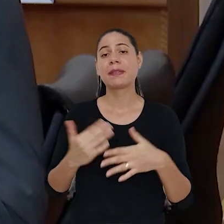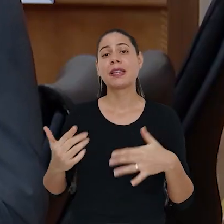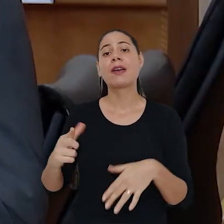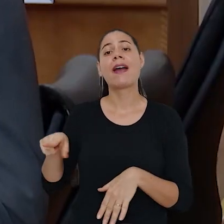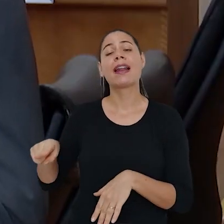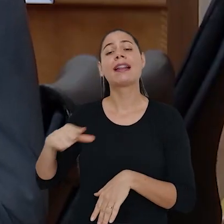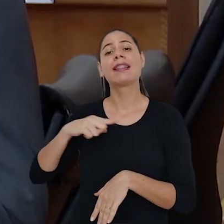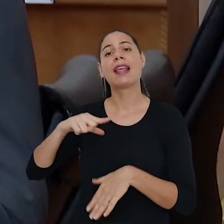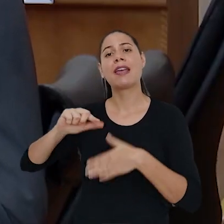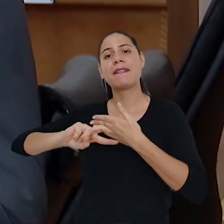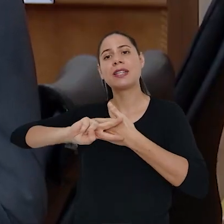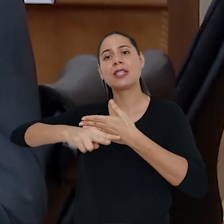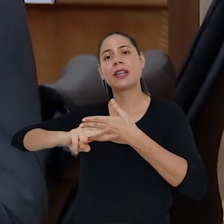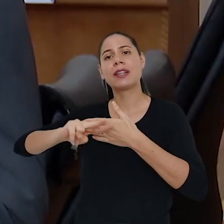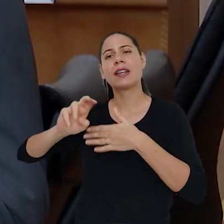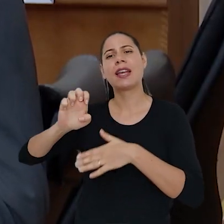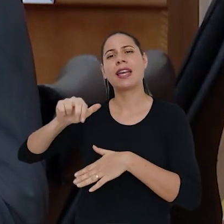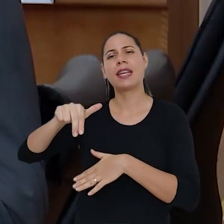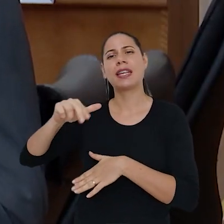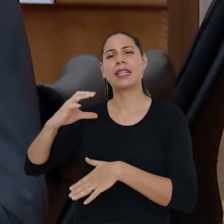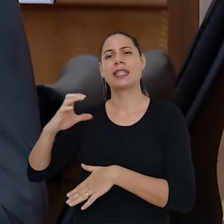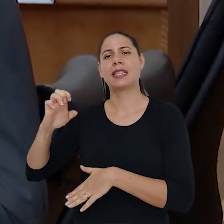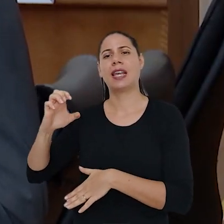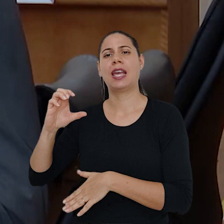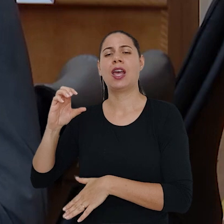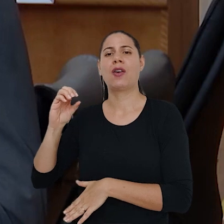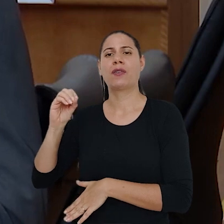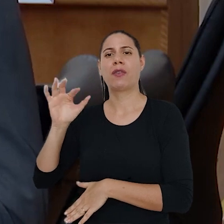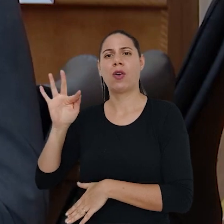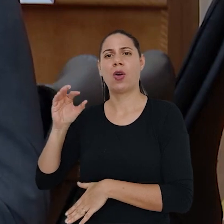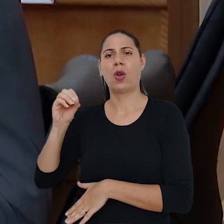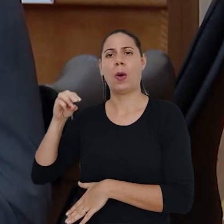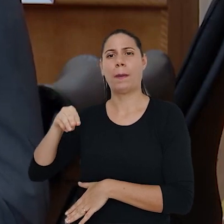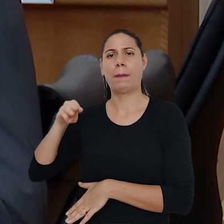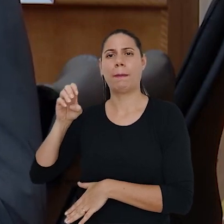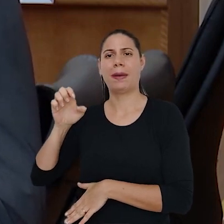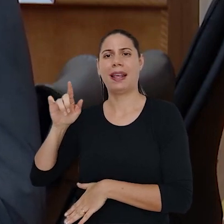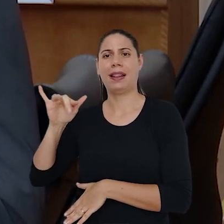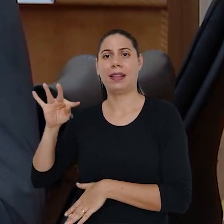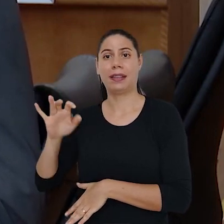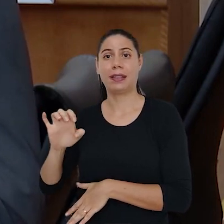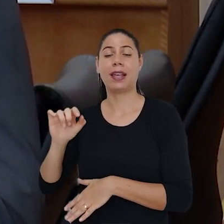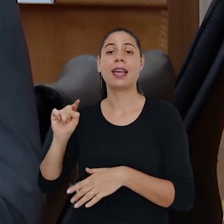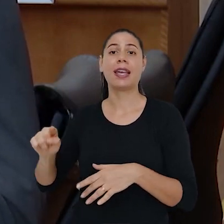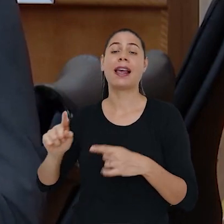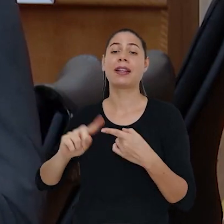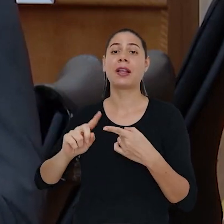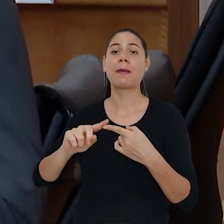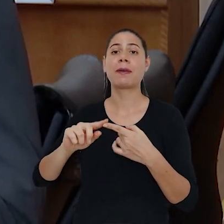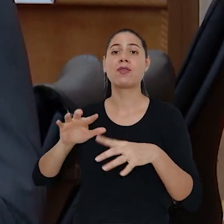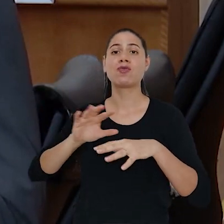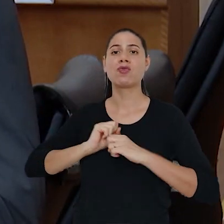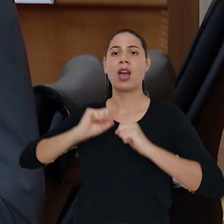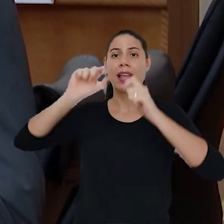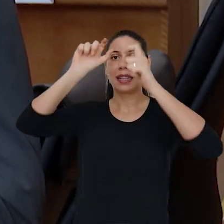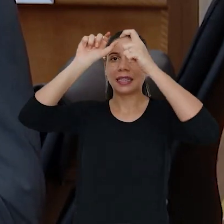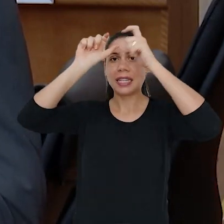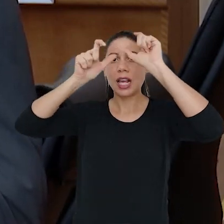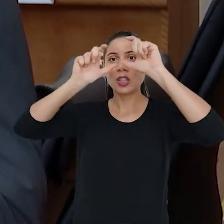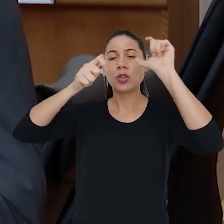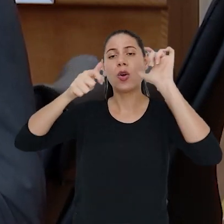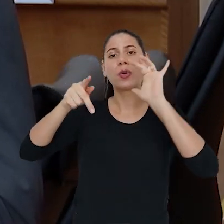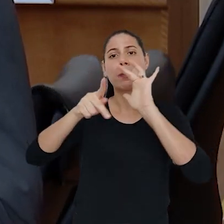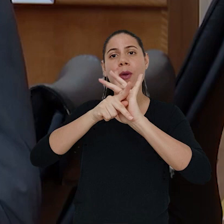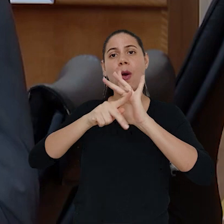Cecília sofreu a sequela denominada encefalomielite pós-vacinal e, de acordo com laudos médicos, desenvolveu transtorno